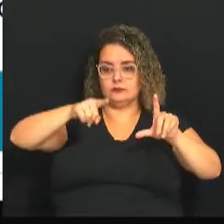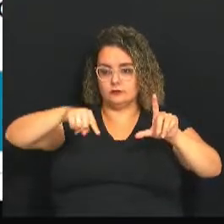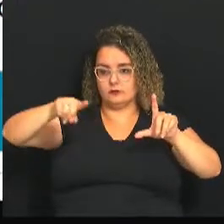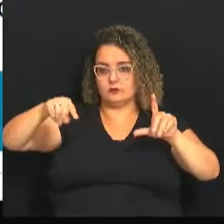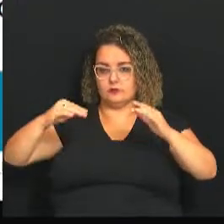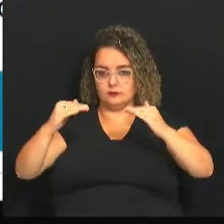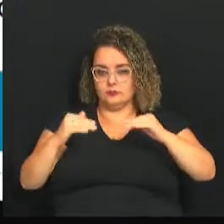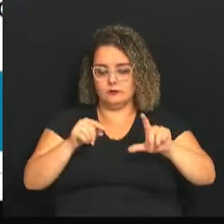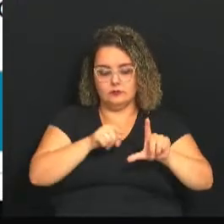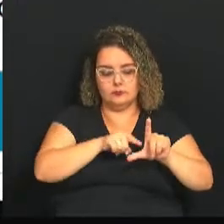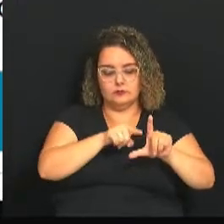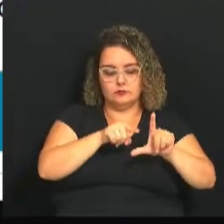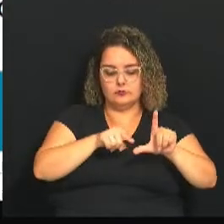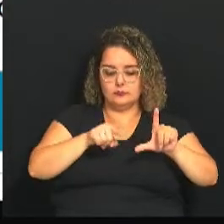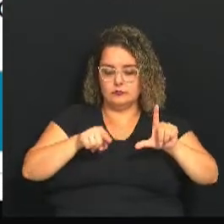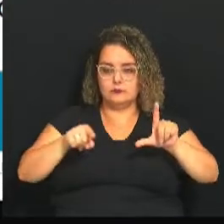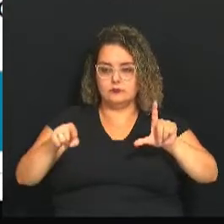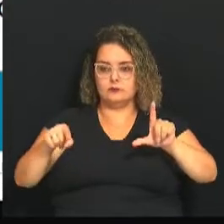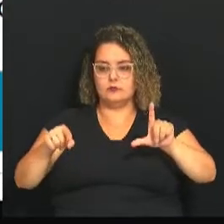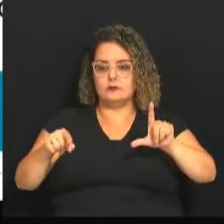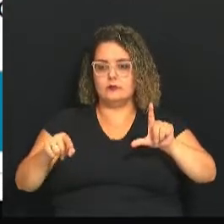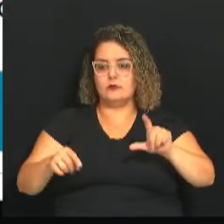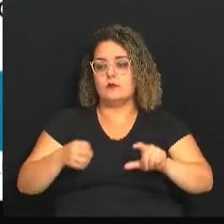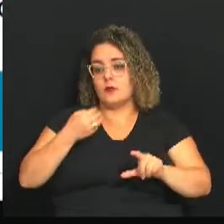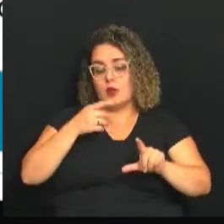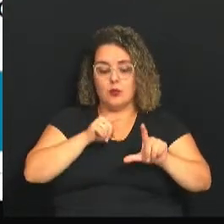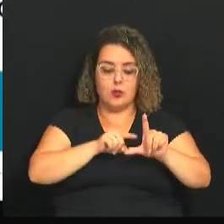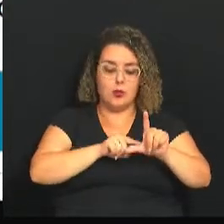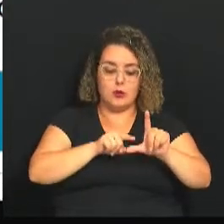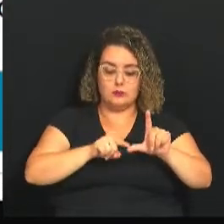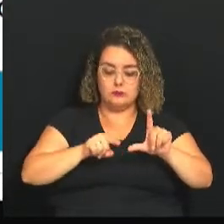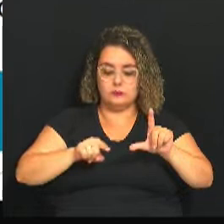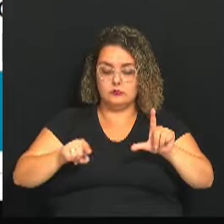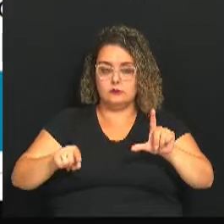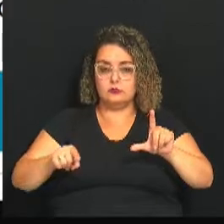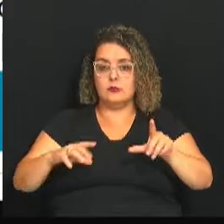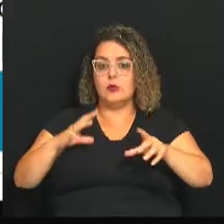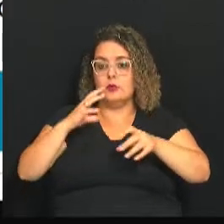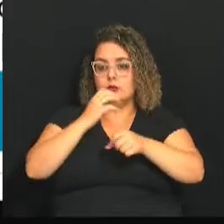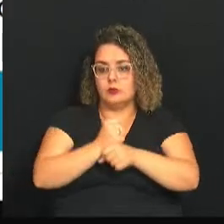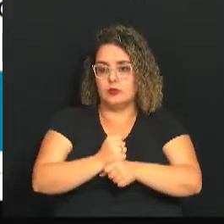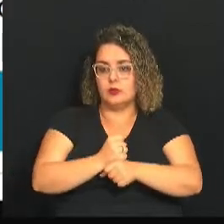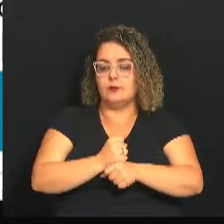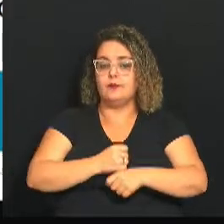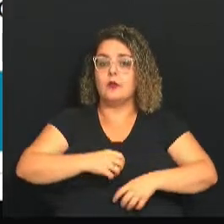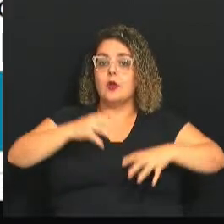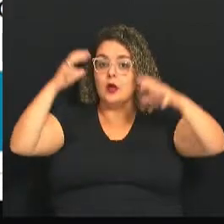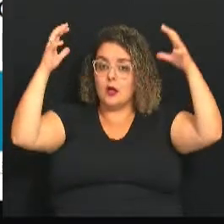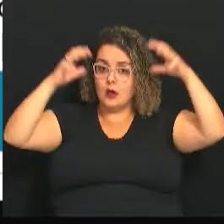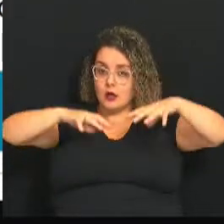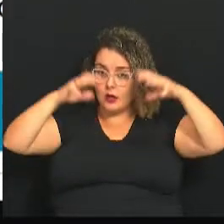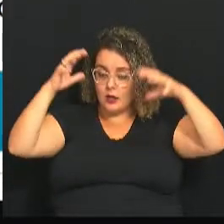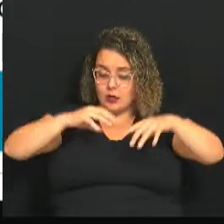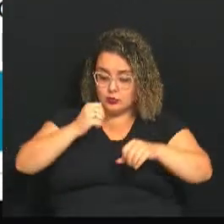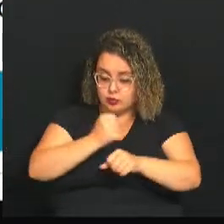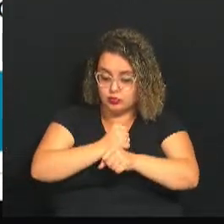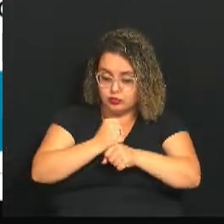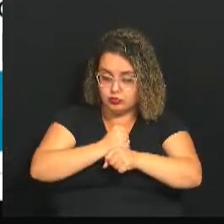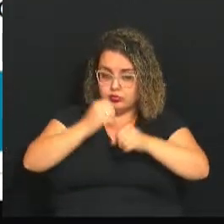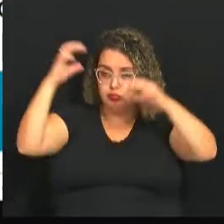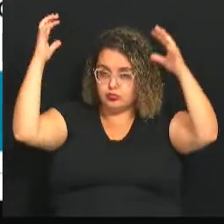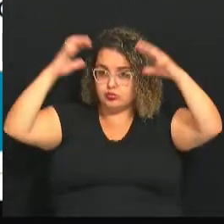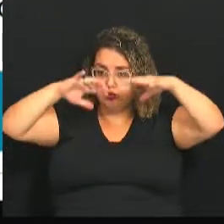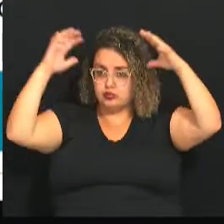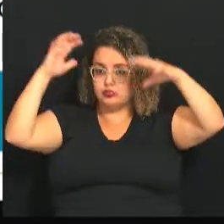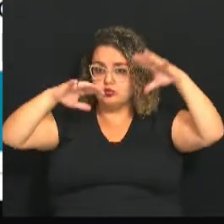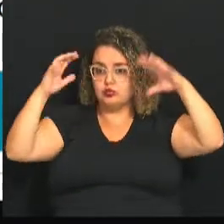uma boa correlação com relação ao total de chuva. Então, anos mais chuvosos também tem mais